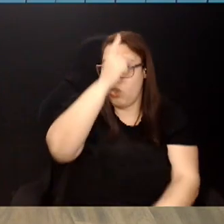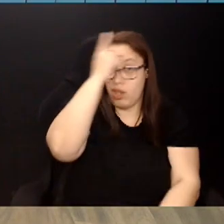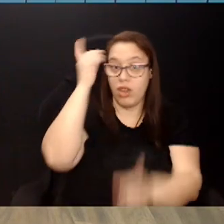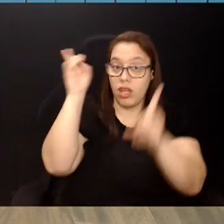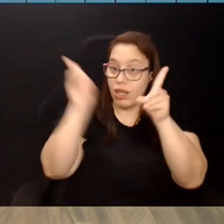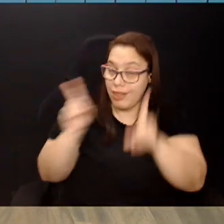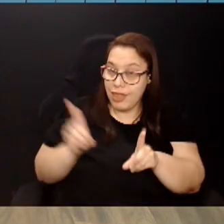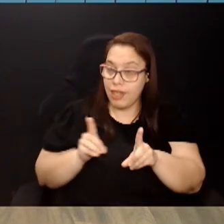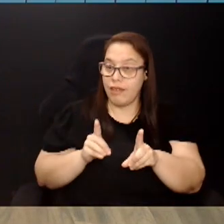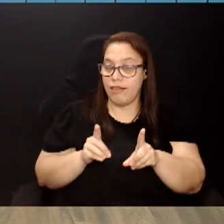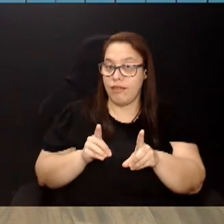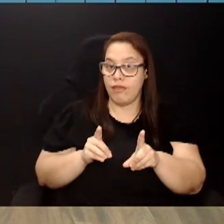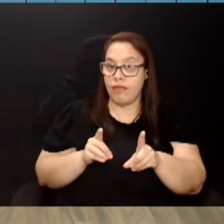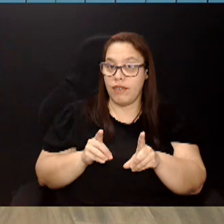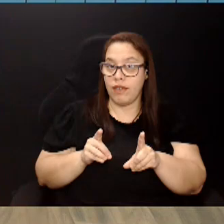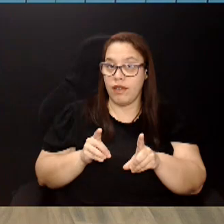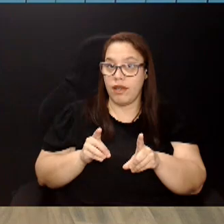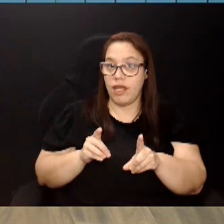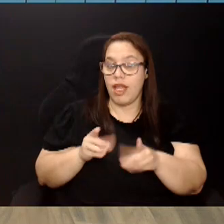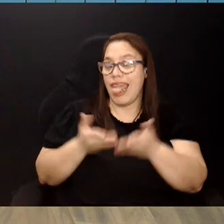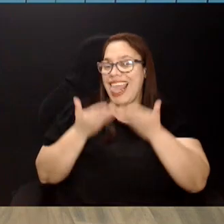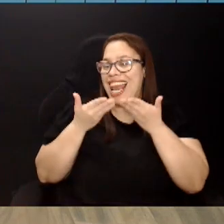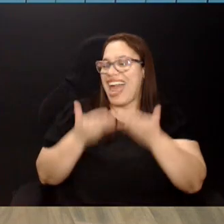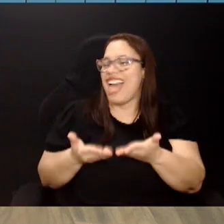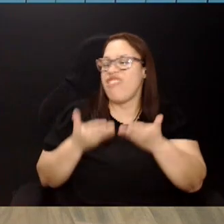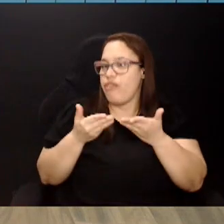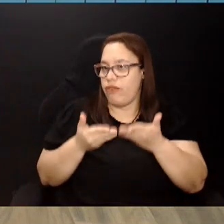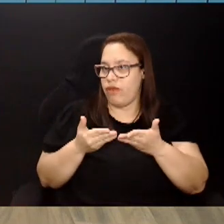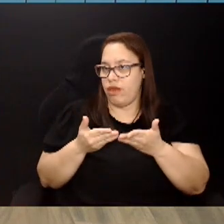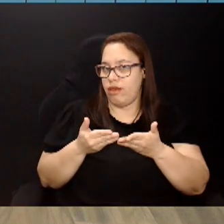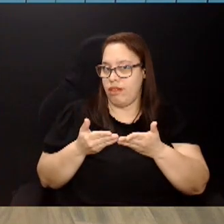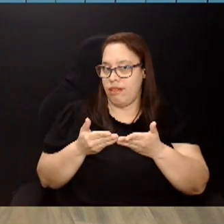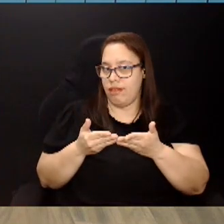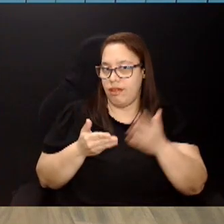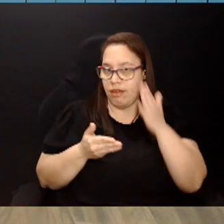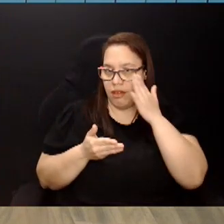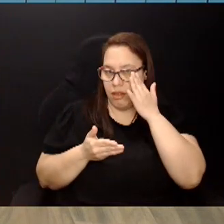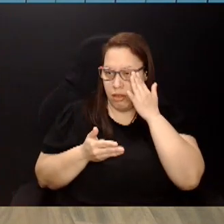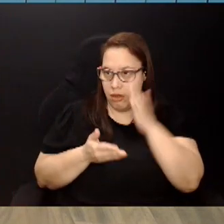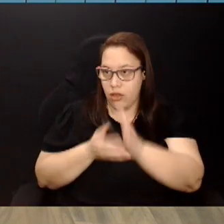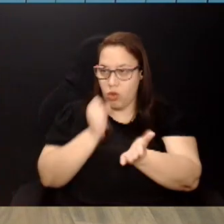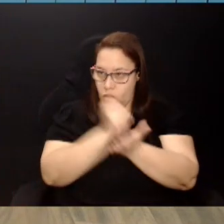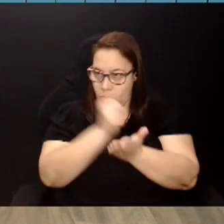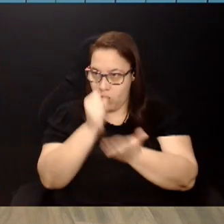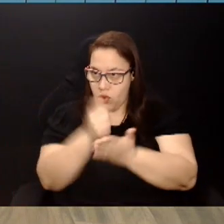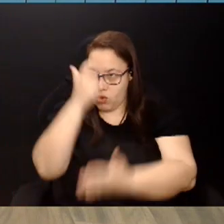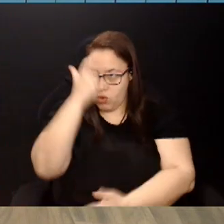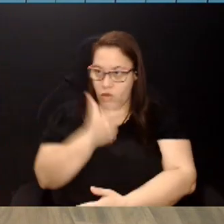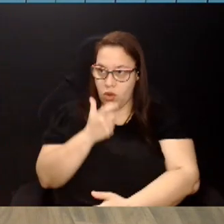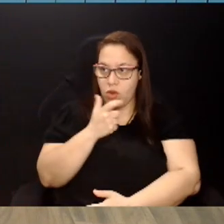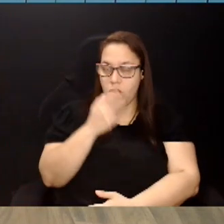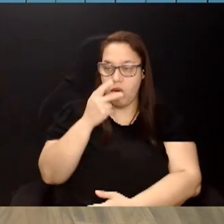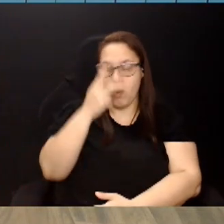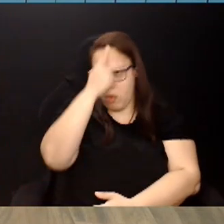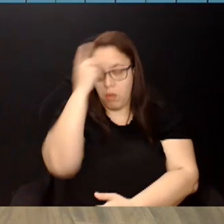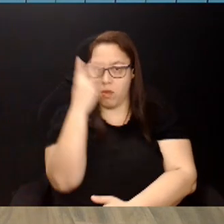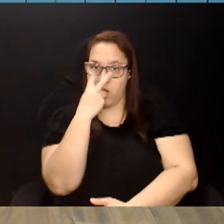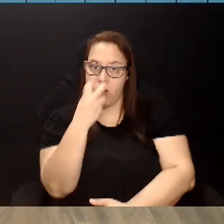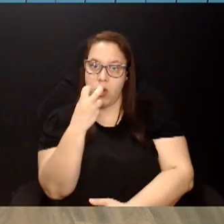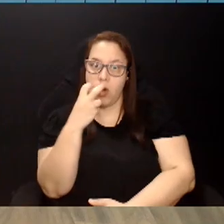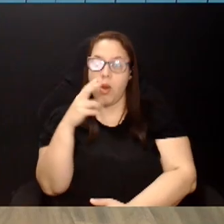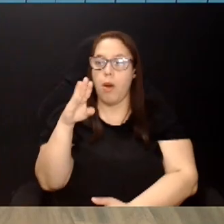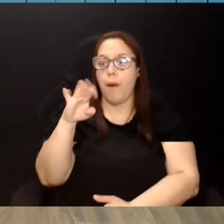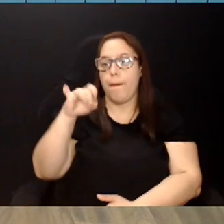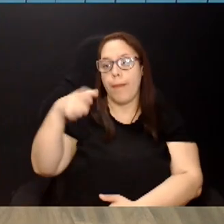deficiências, que elas chamam de leve. Então, assim, entre contratar eu, que sou uma pessoa cega, e alguém com baixa visão,